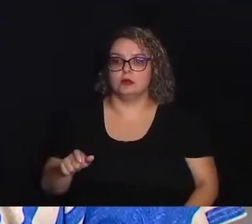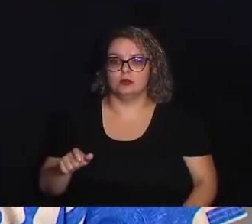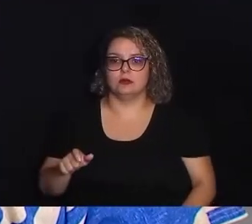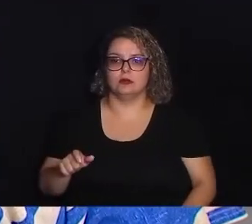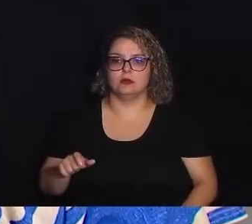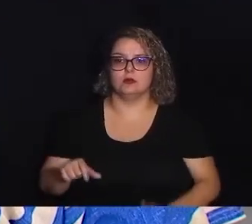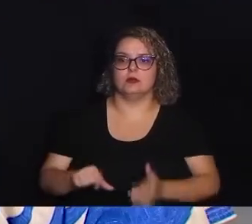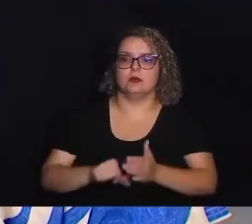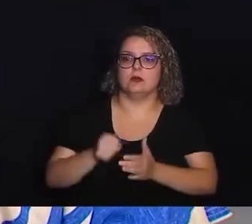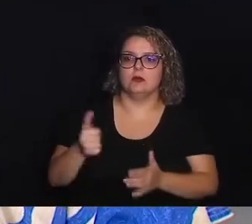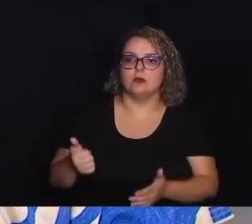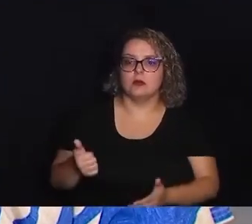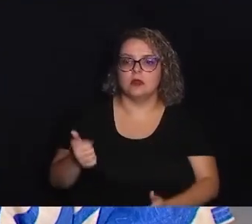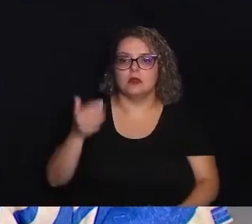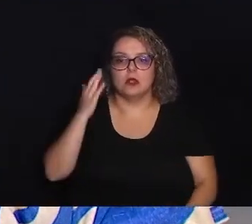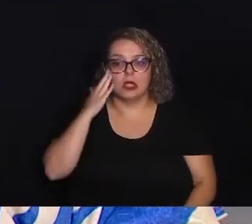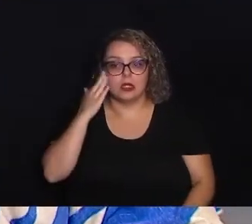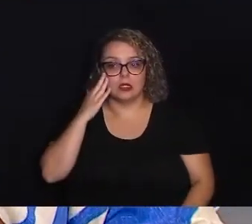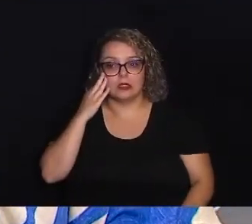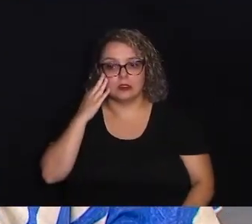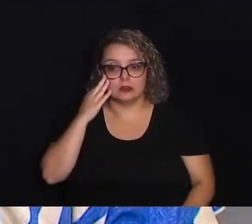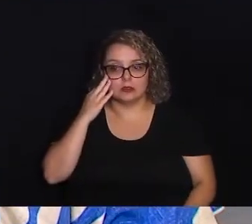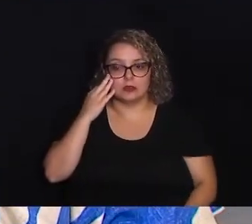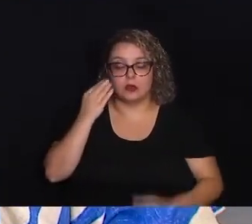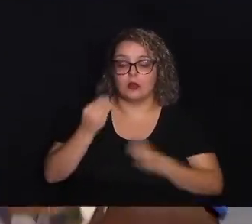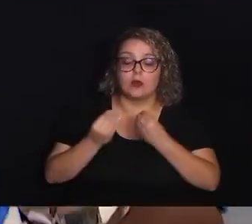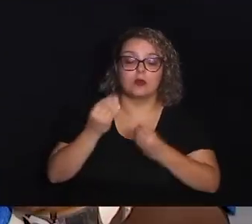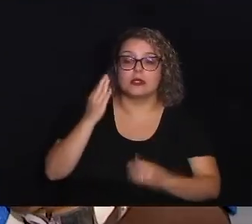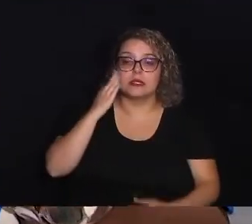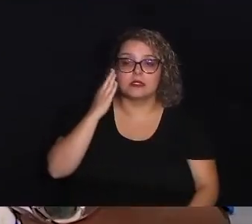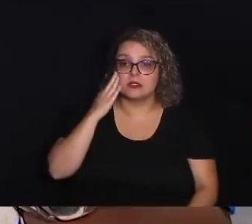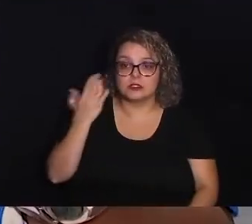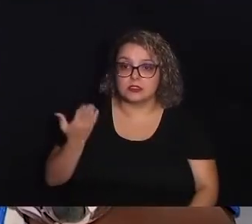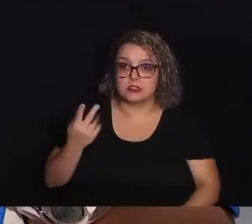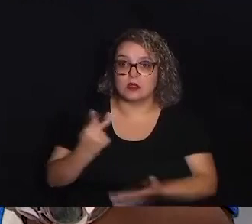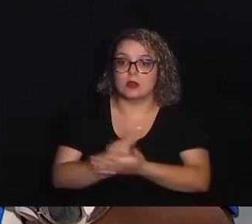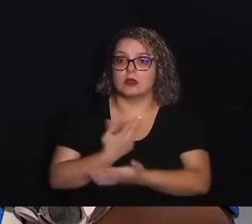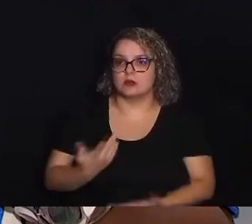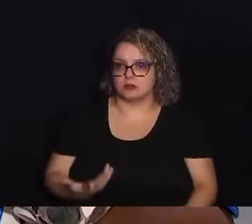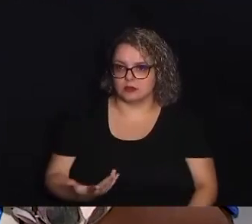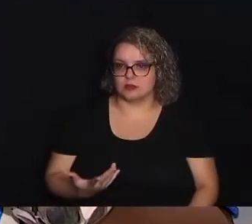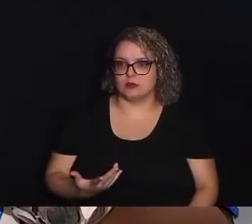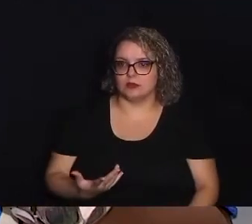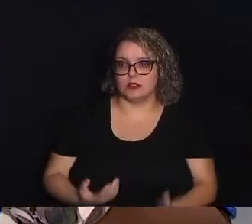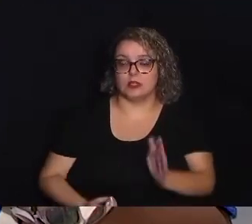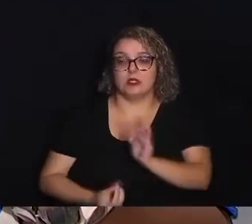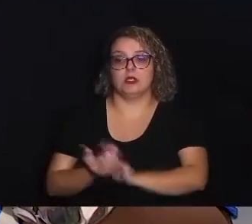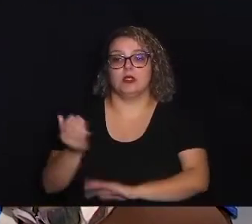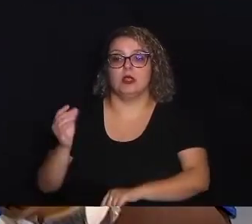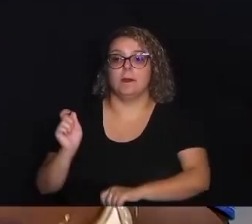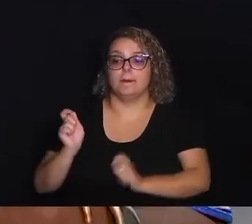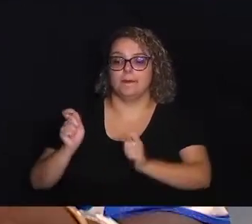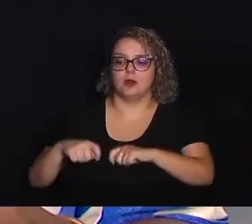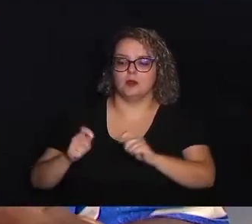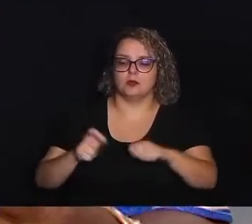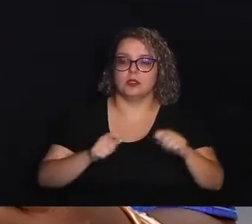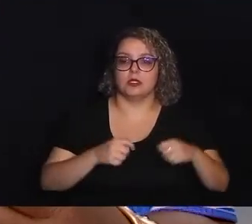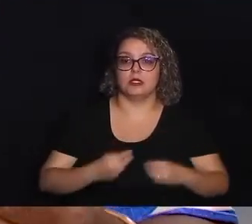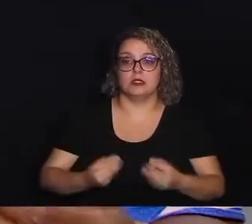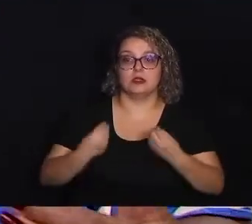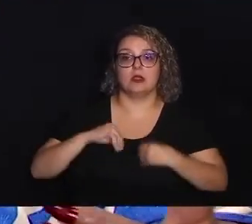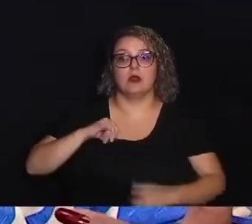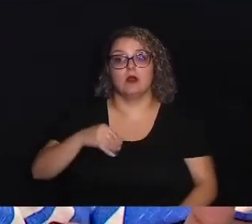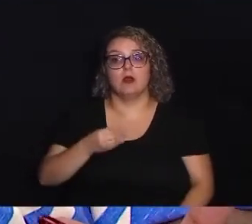pessoa Primeiro ela se redime ou ela entende que ela cometeu o erro e ela cria